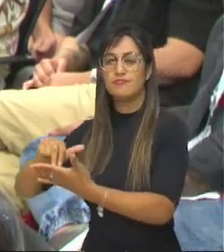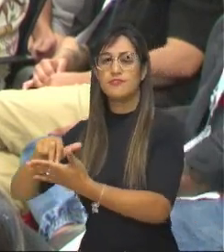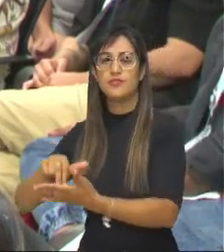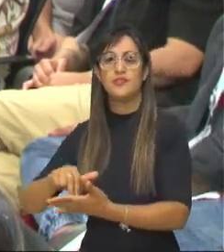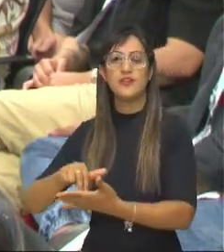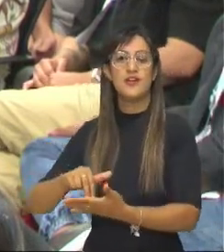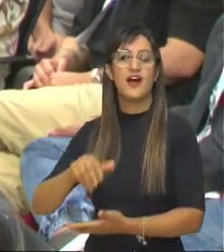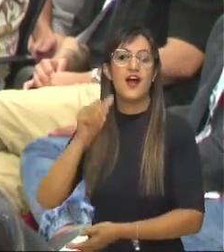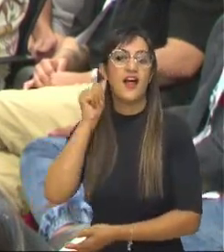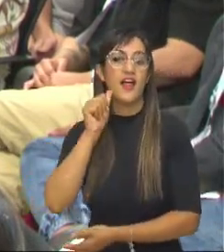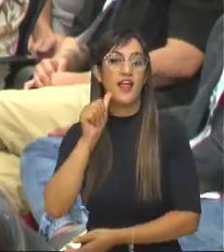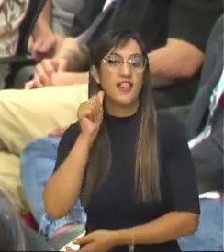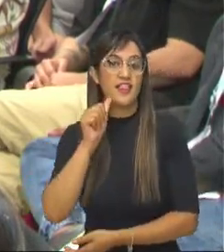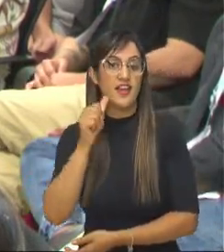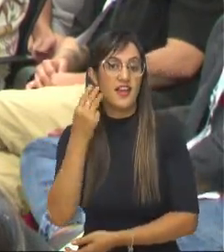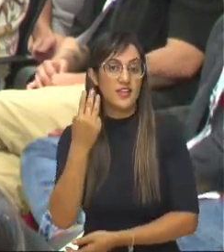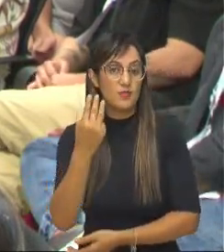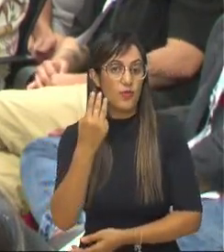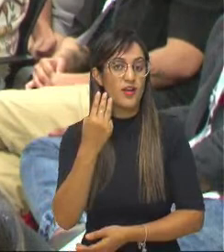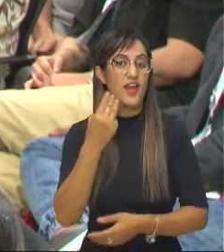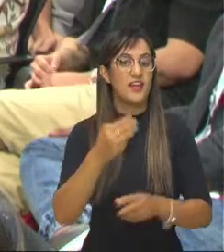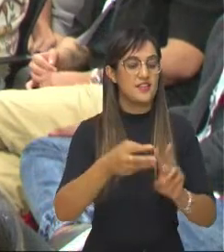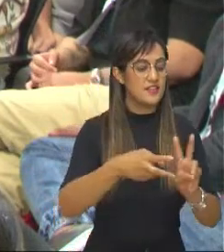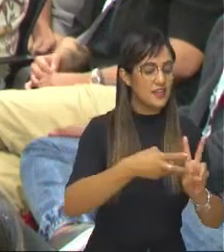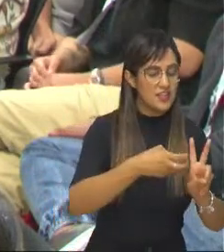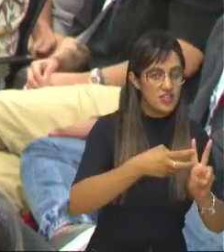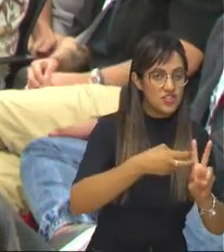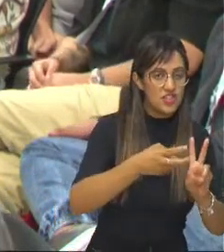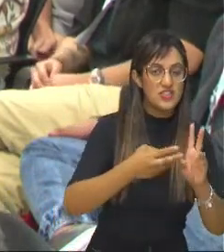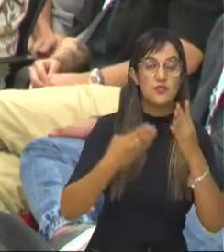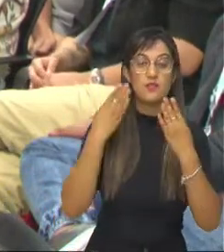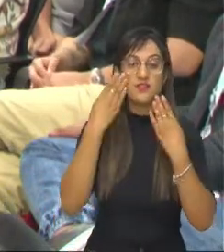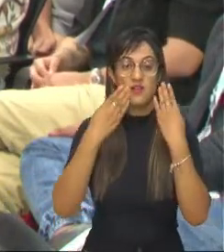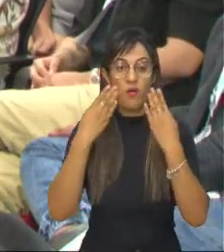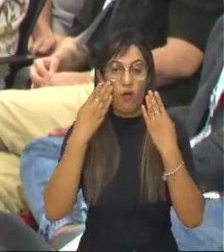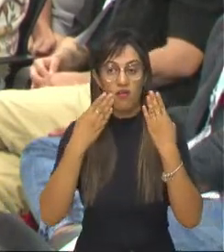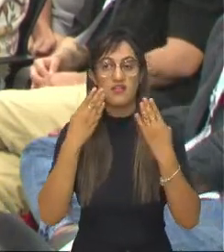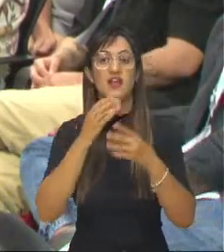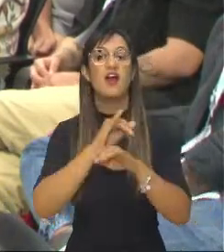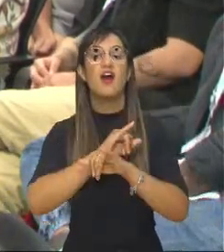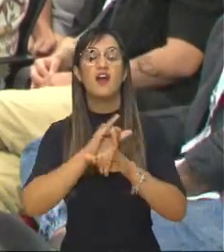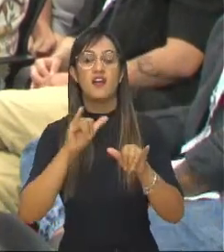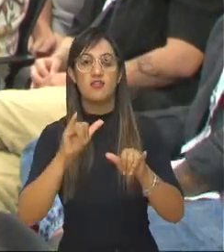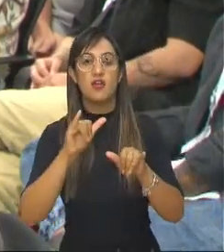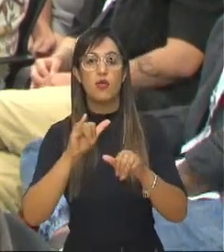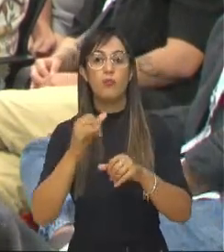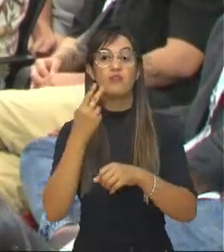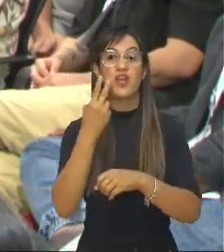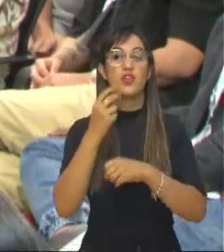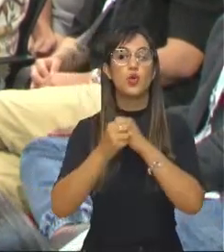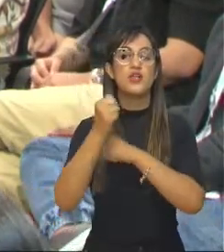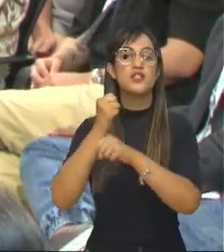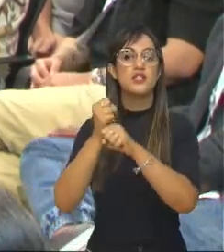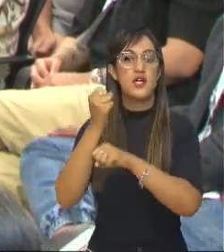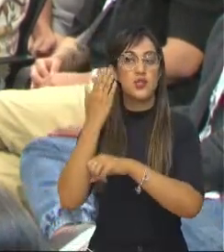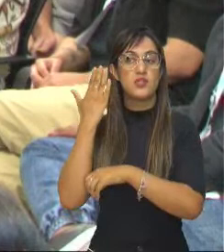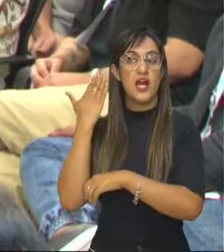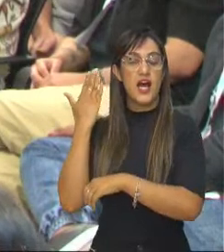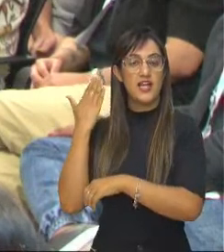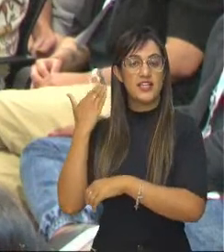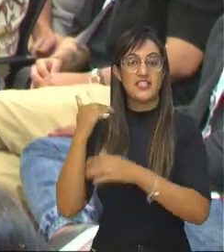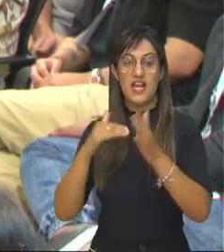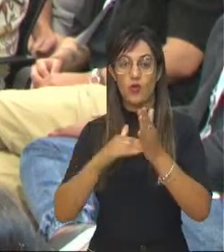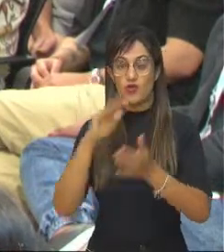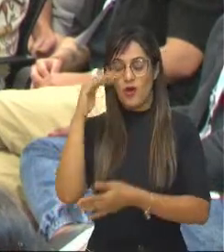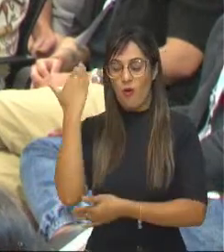psicólogas, e ela falou, né, uma fala de muita potência, falou: há 2 anos atrás, na última homenagem, era só